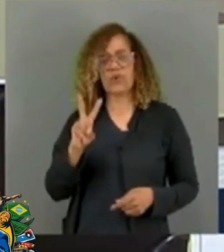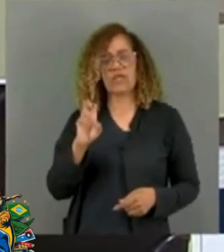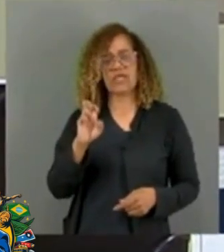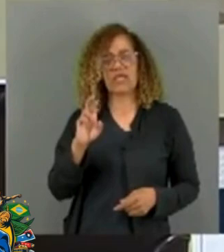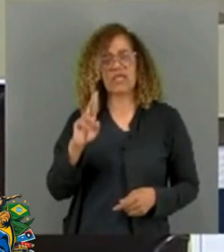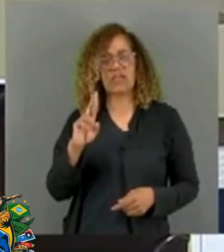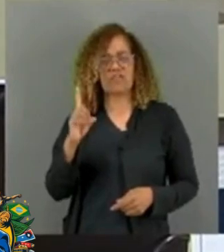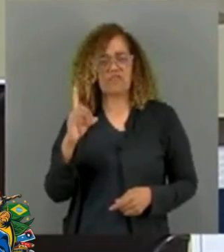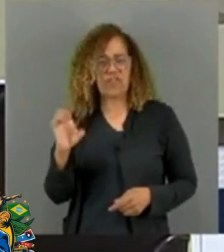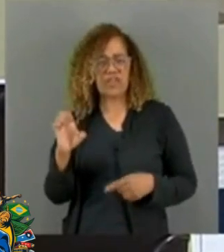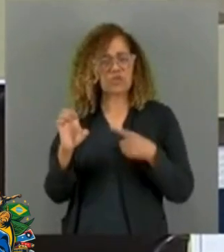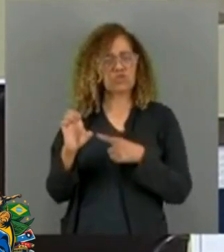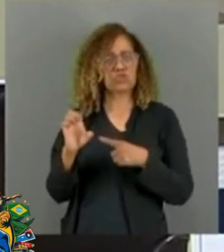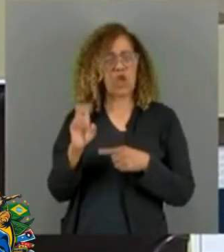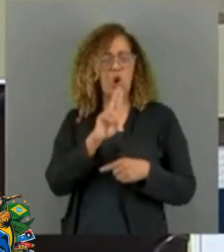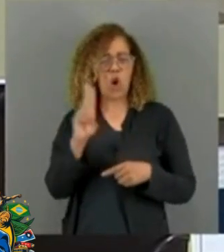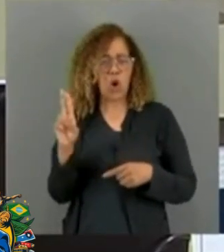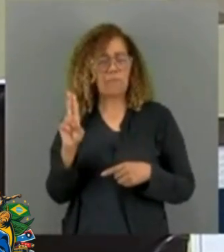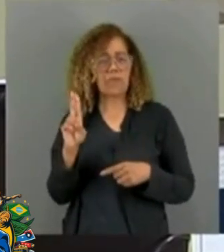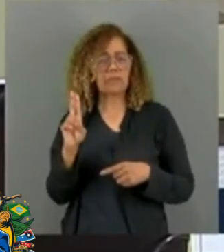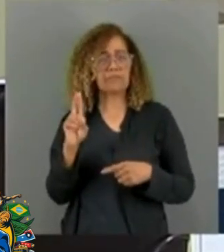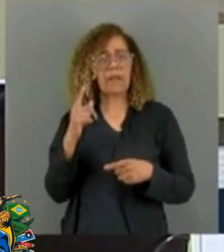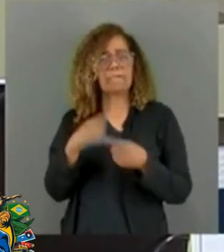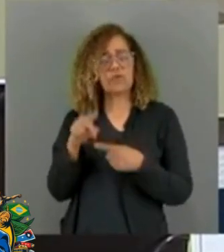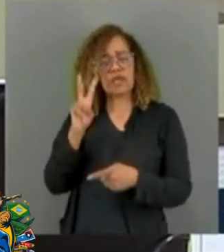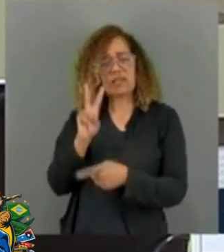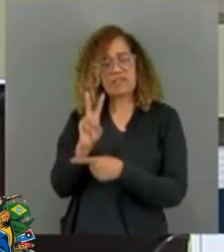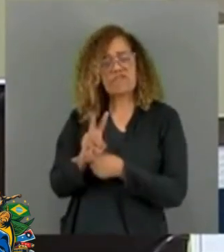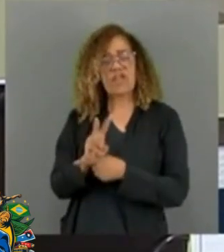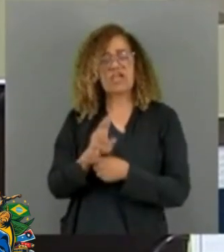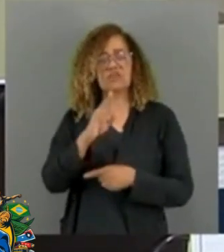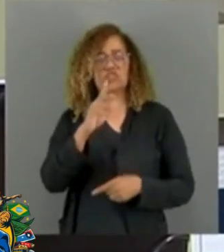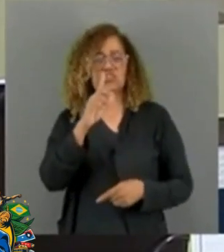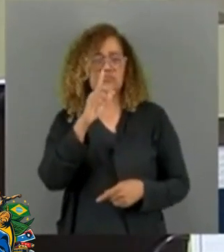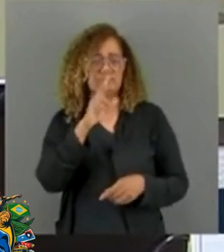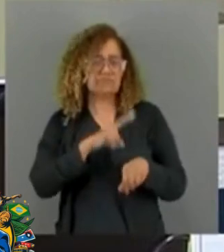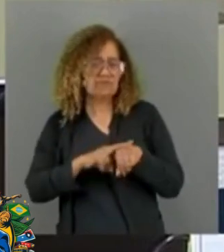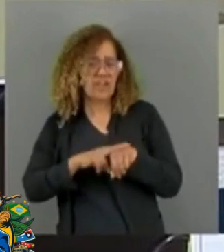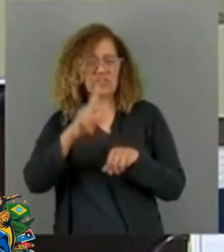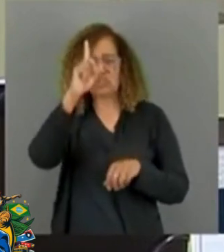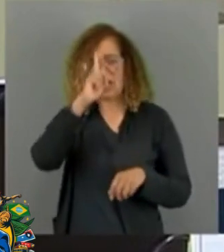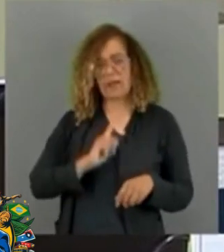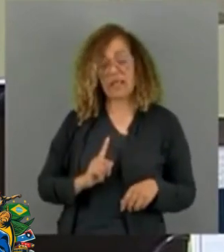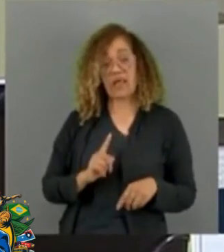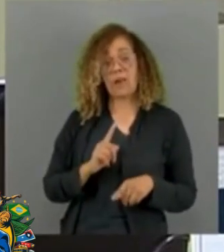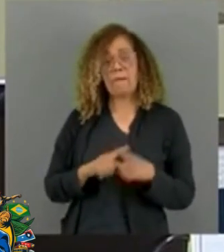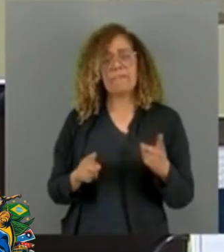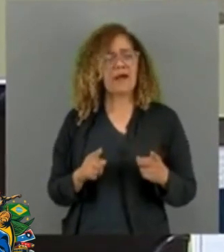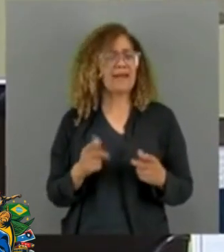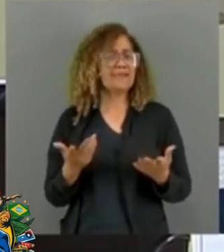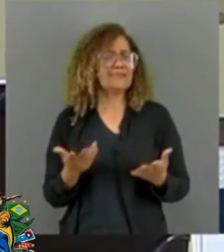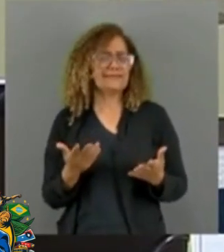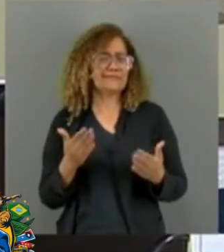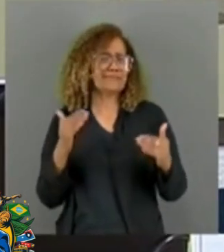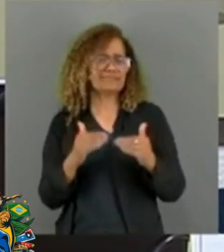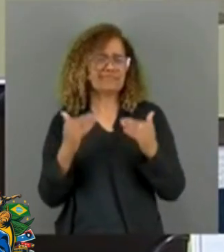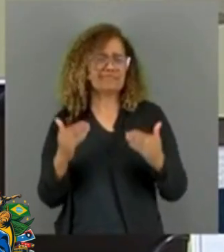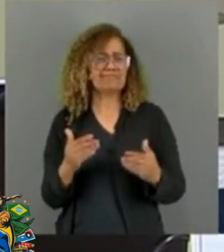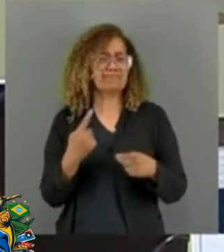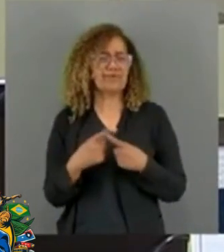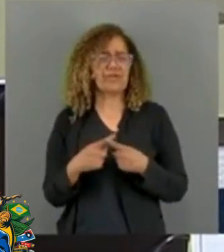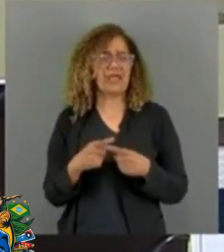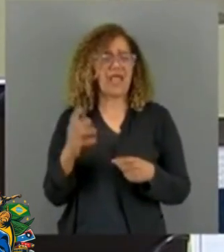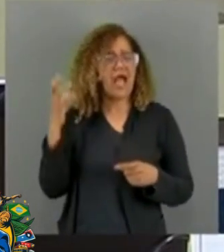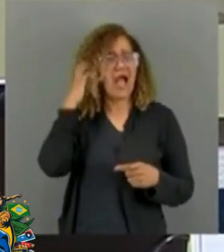provocação diante do momento que estamos vivendo, por defender o verde e amarelo. Mas foi uma graciosa coincidência, porque a rádio leva esse